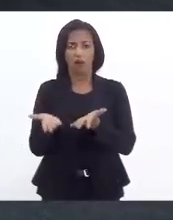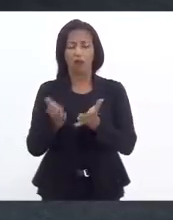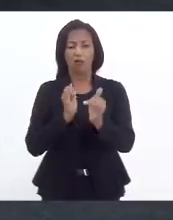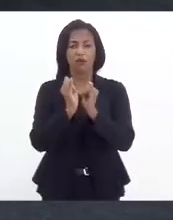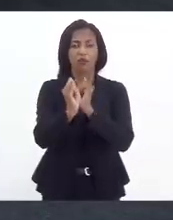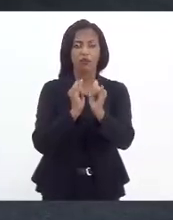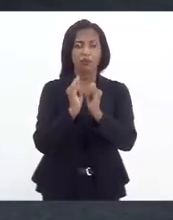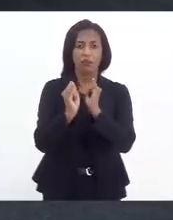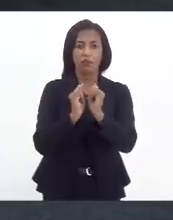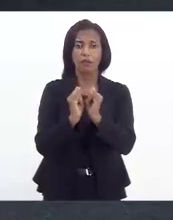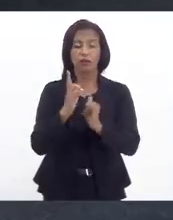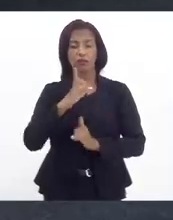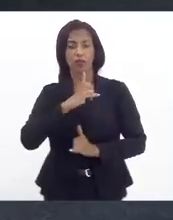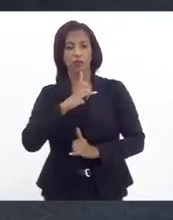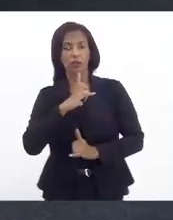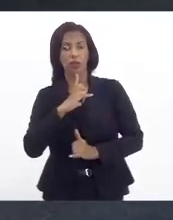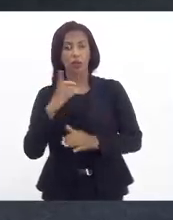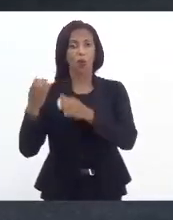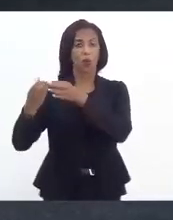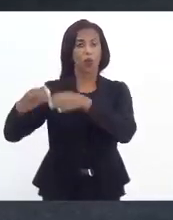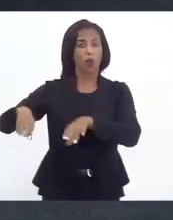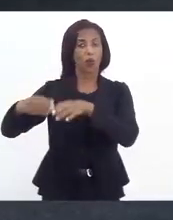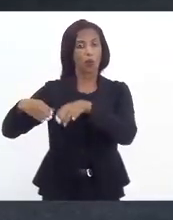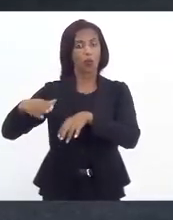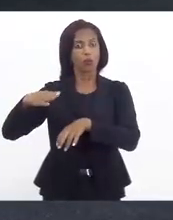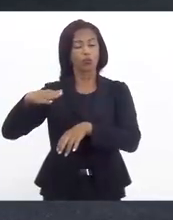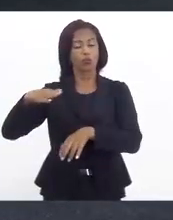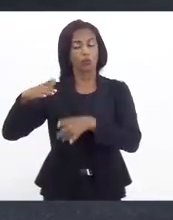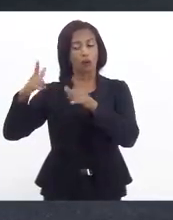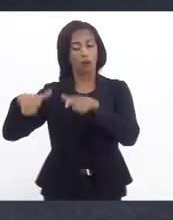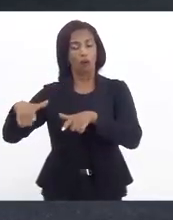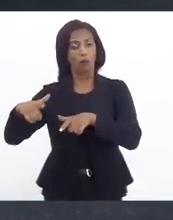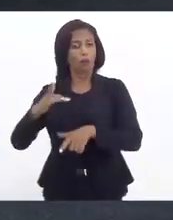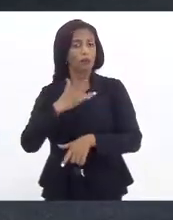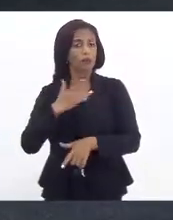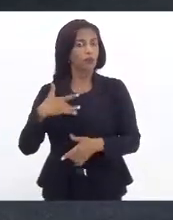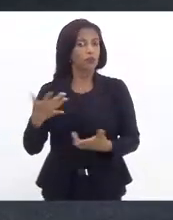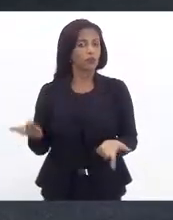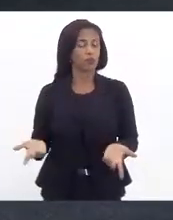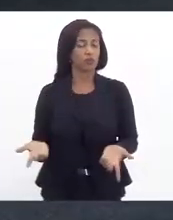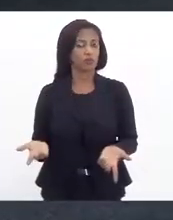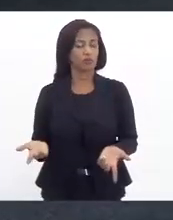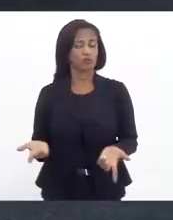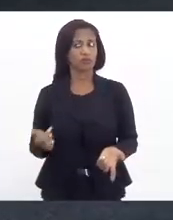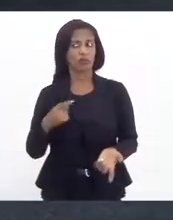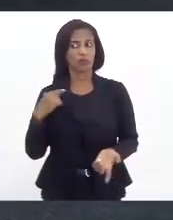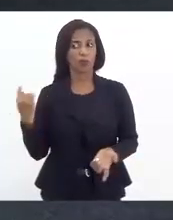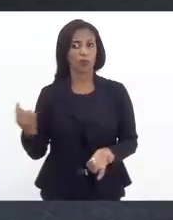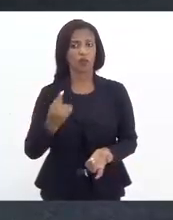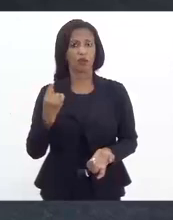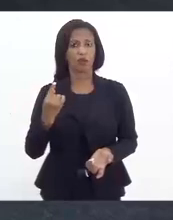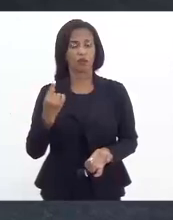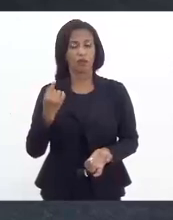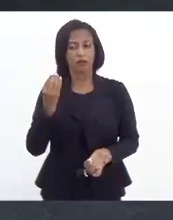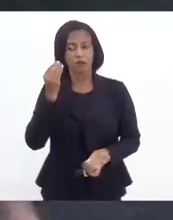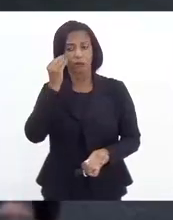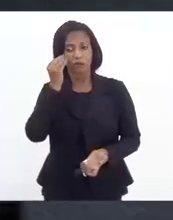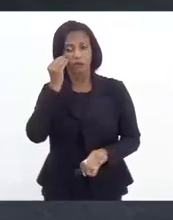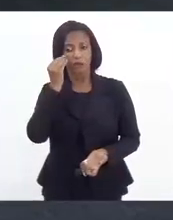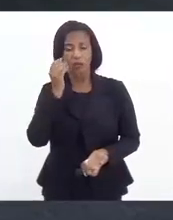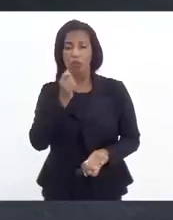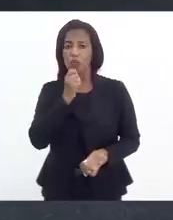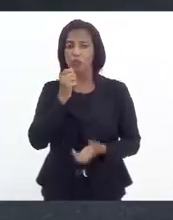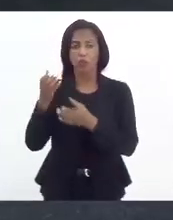informação de que teria concurso para a área da saúde. Então, a nossa expectativa é o seguinte, não tem